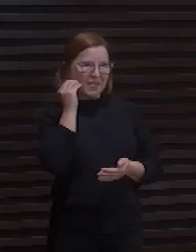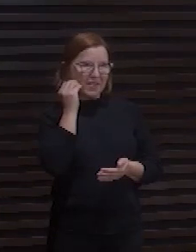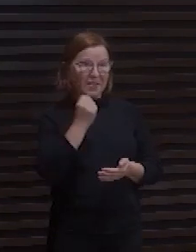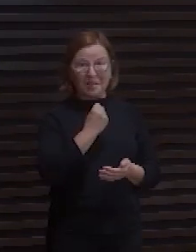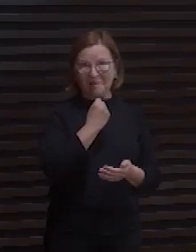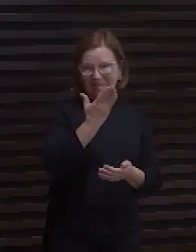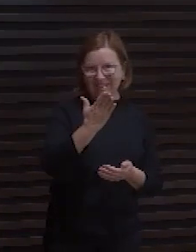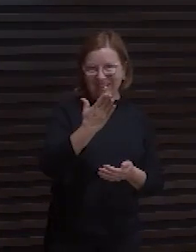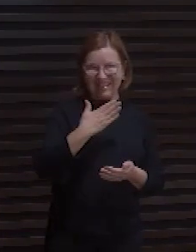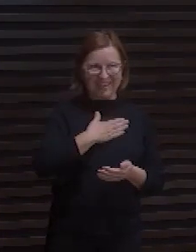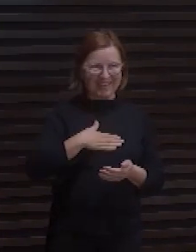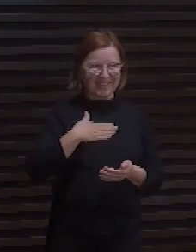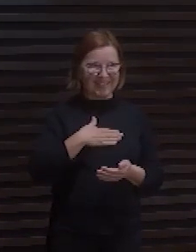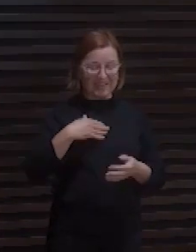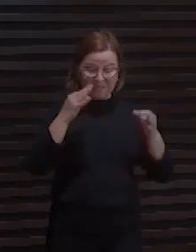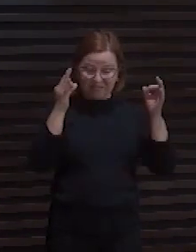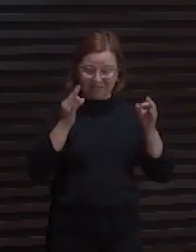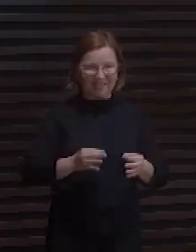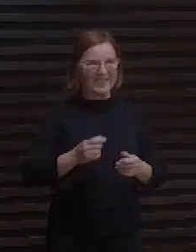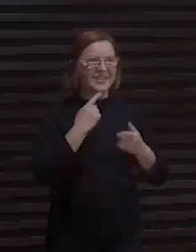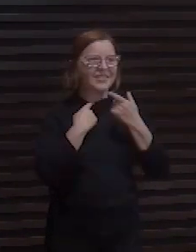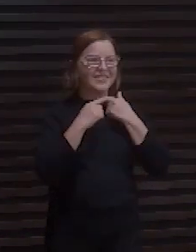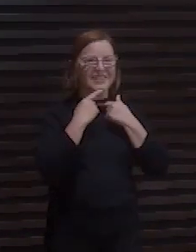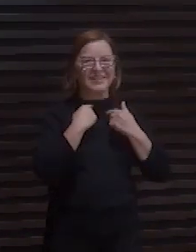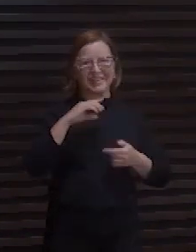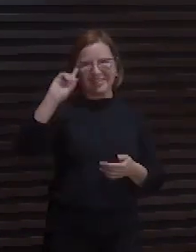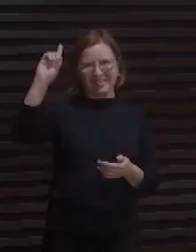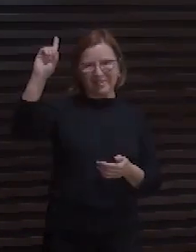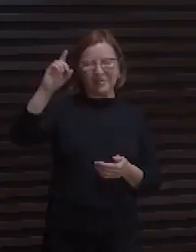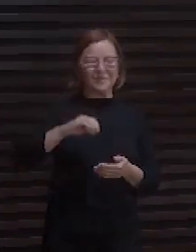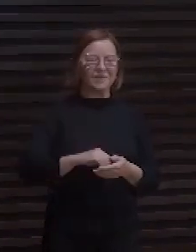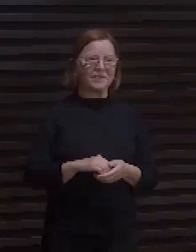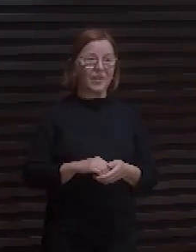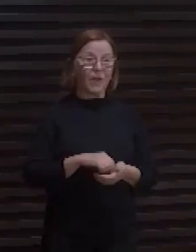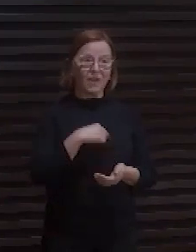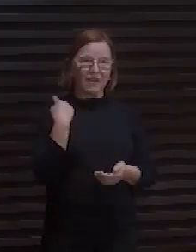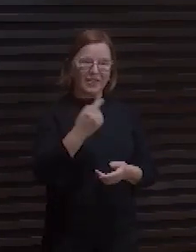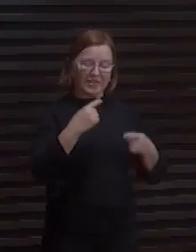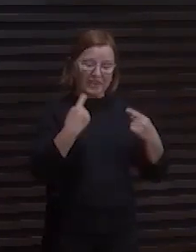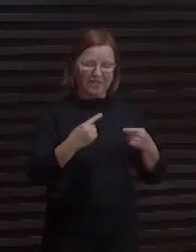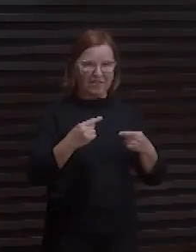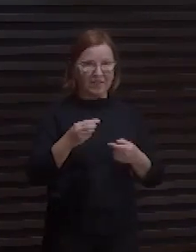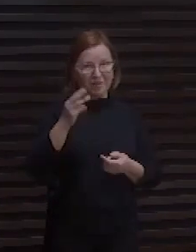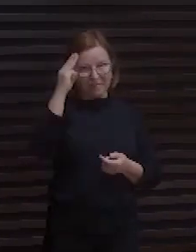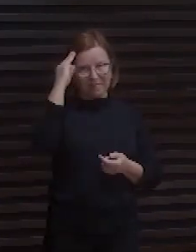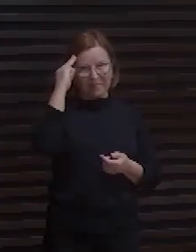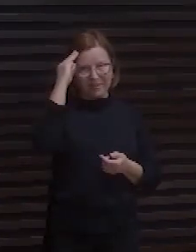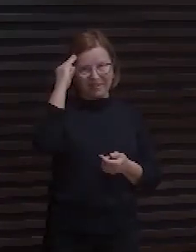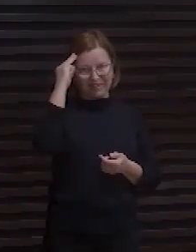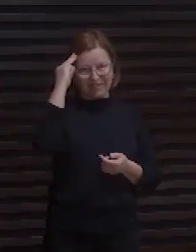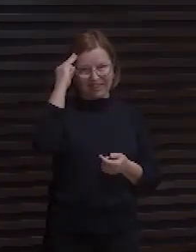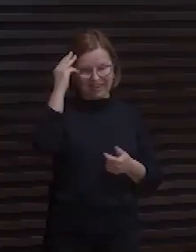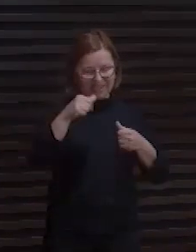boa, agradável e perfeita vontade de Deus. O nosso desafio aqui é meditarmos a respeito